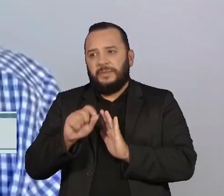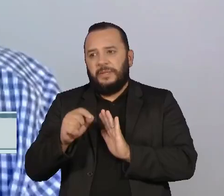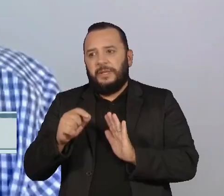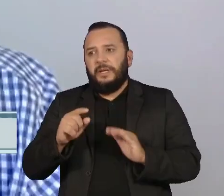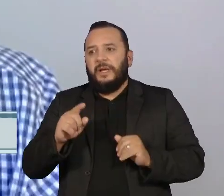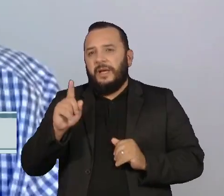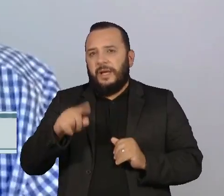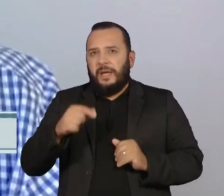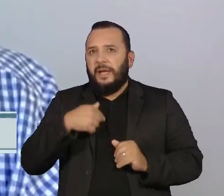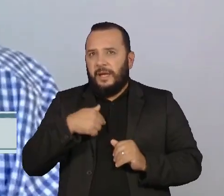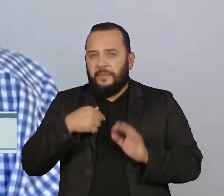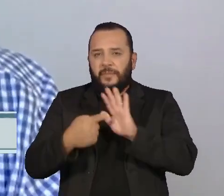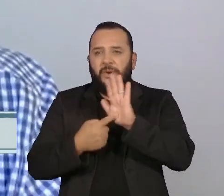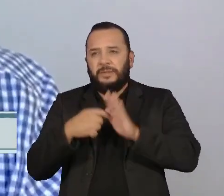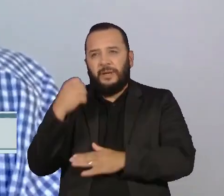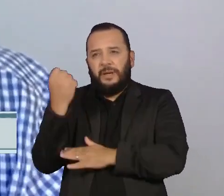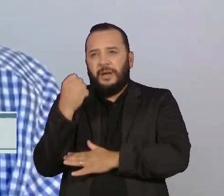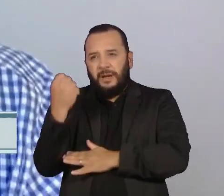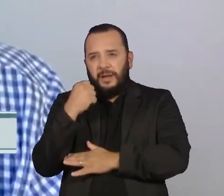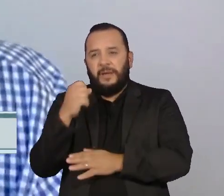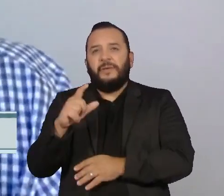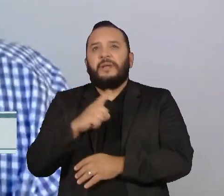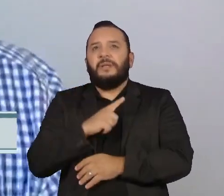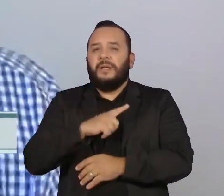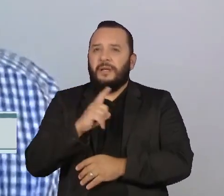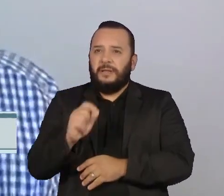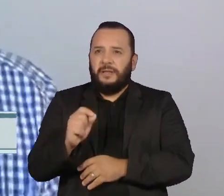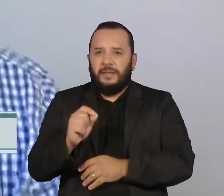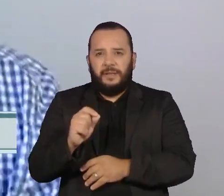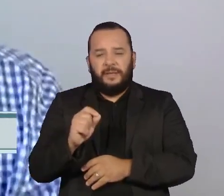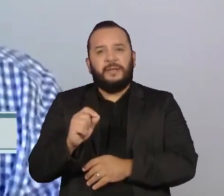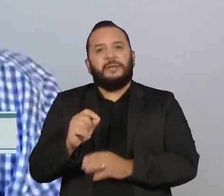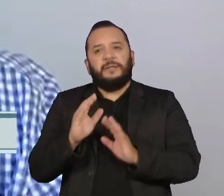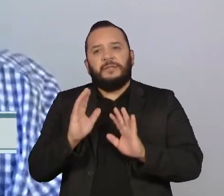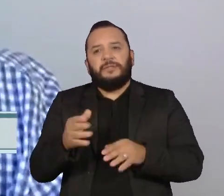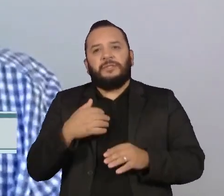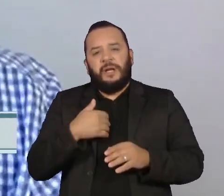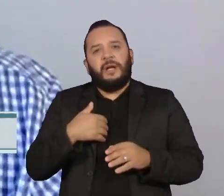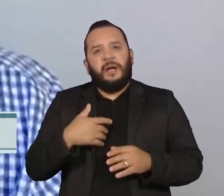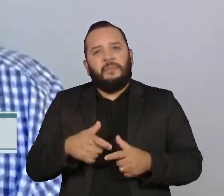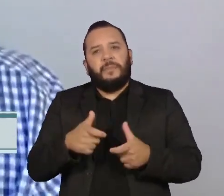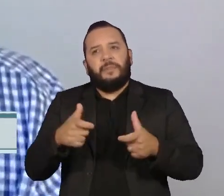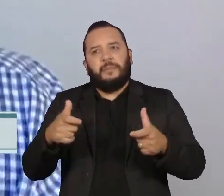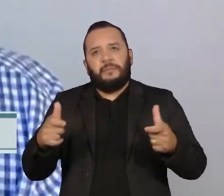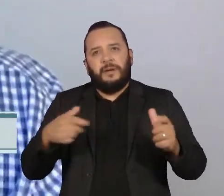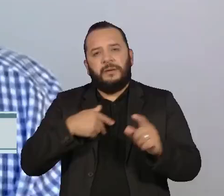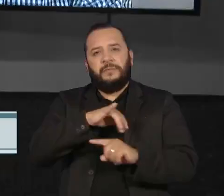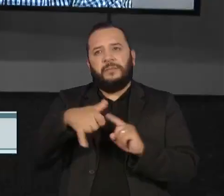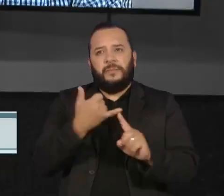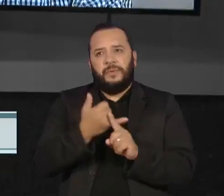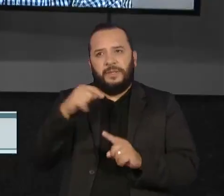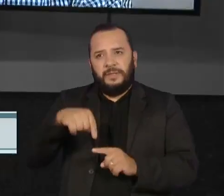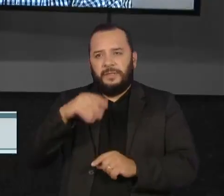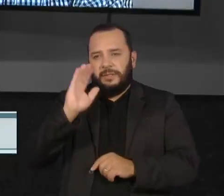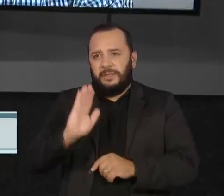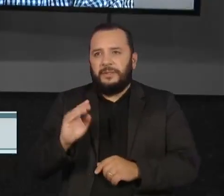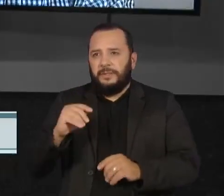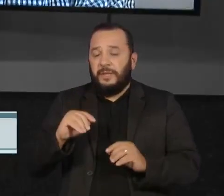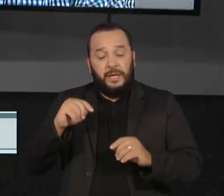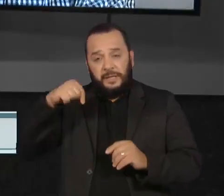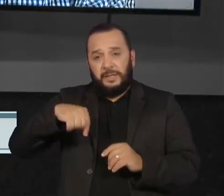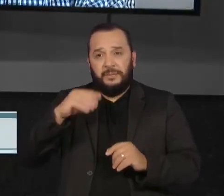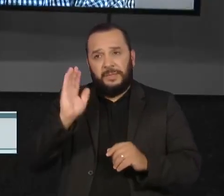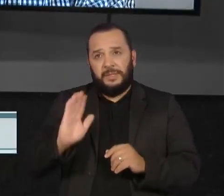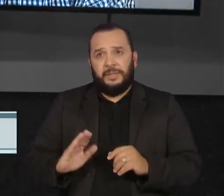que apontam essa gravidade e essa crescente da prática do bullying no ambiente escolar. Da mesma